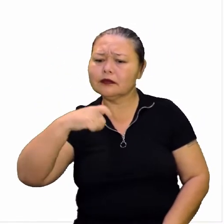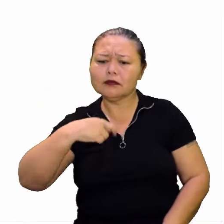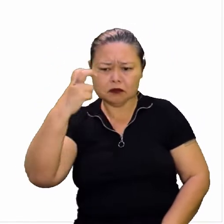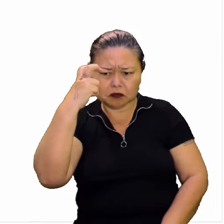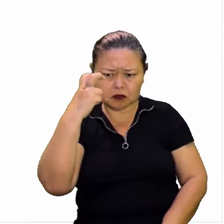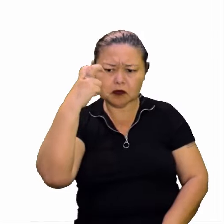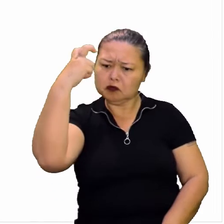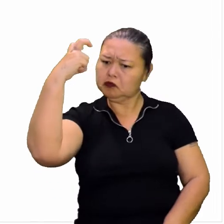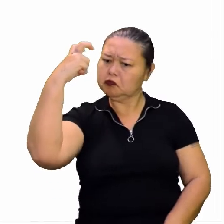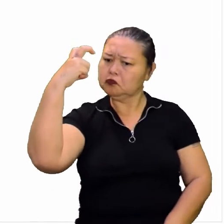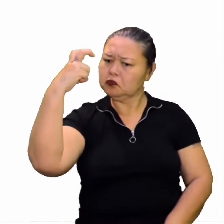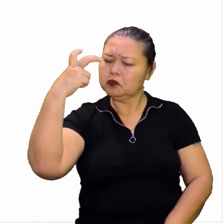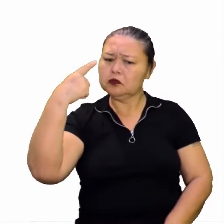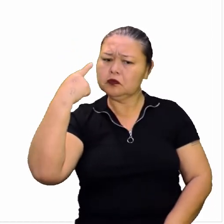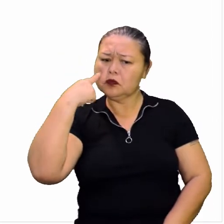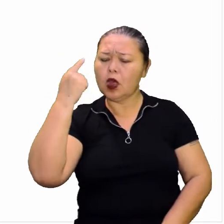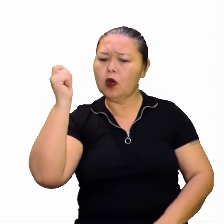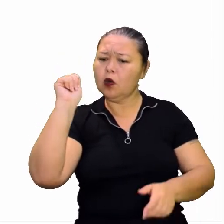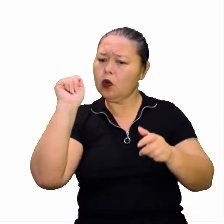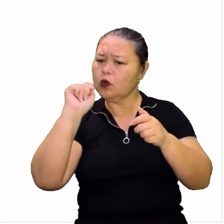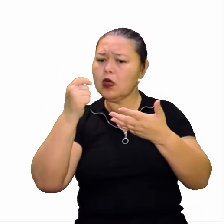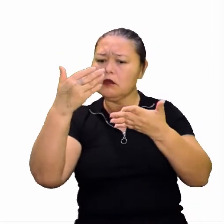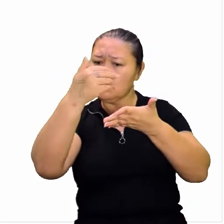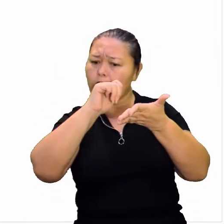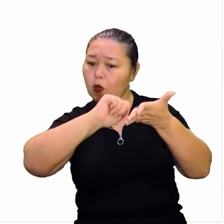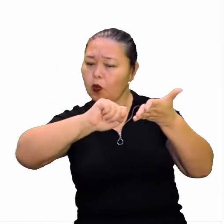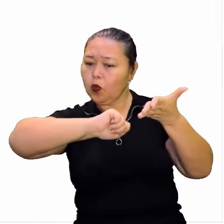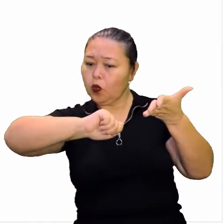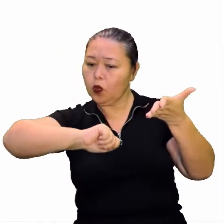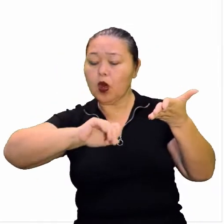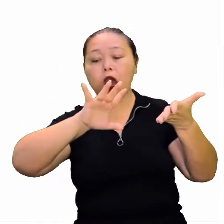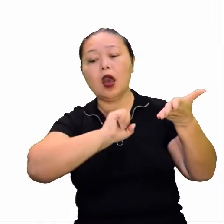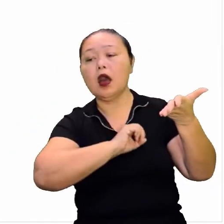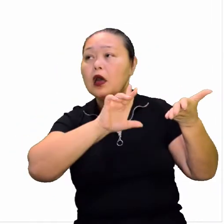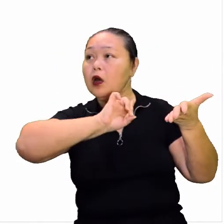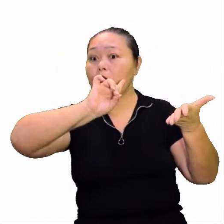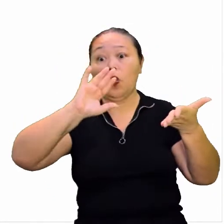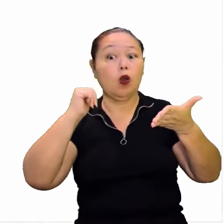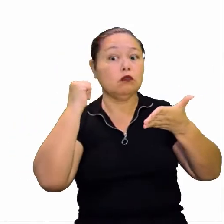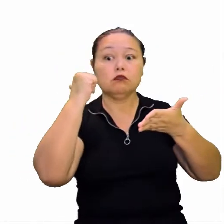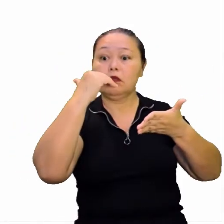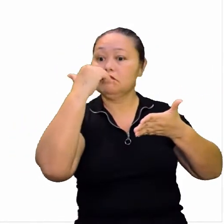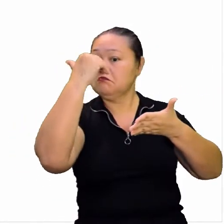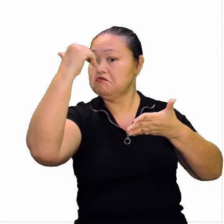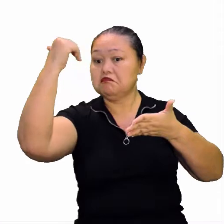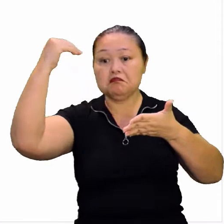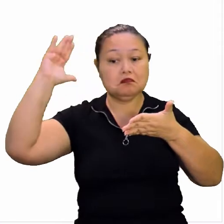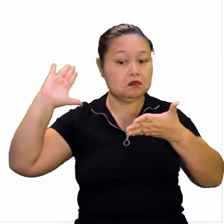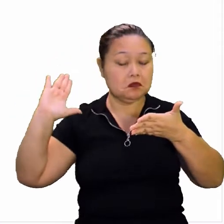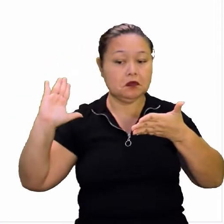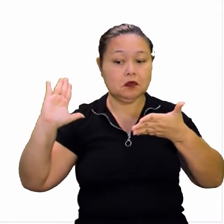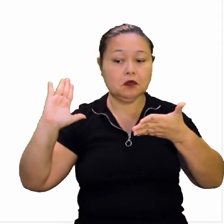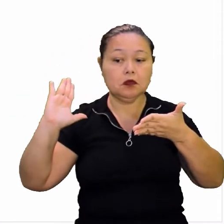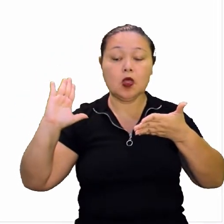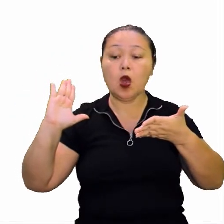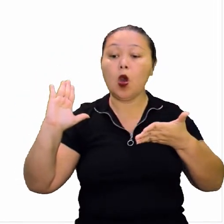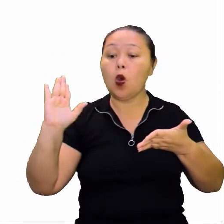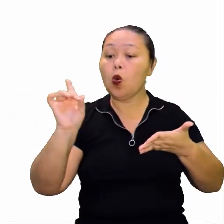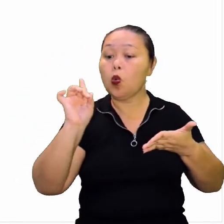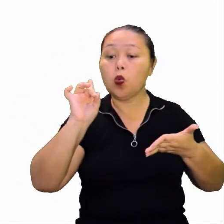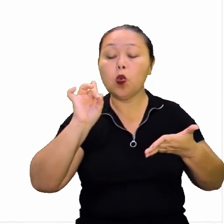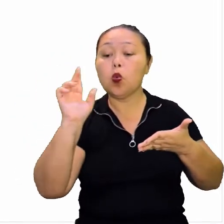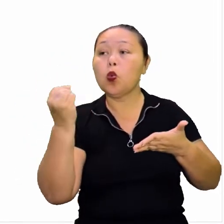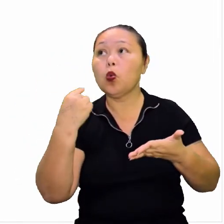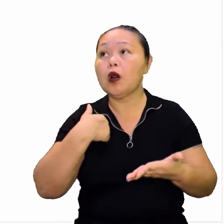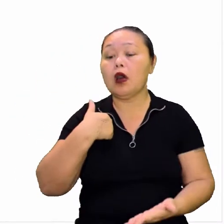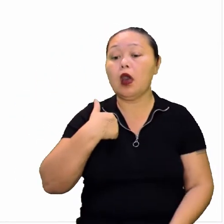inteligente? Ele não esculpiu esse 10 mandamentos? Amar a Deus sobre todas as coisas. Não tomar o